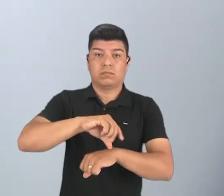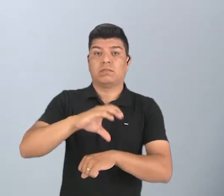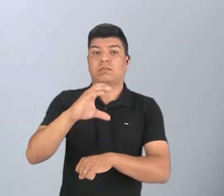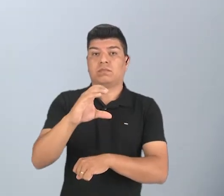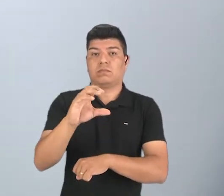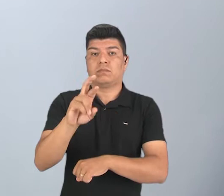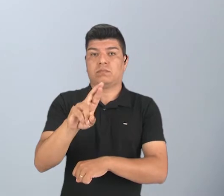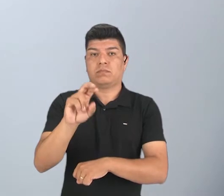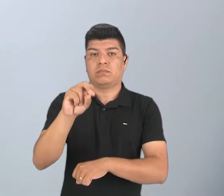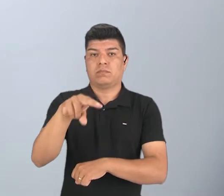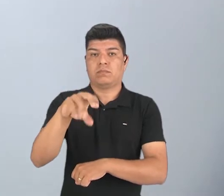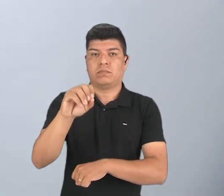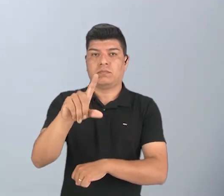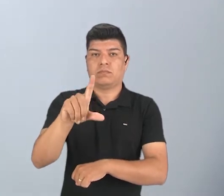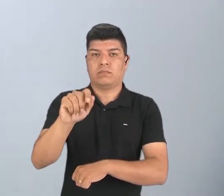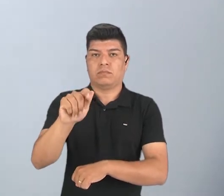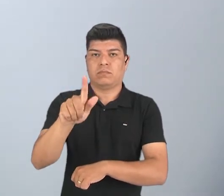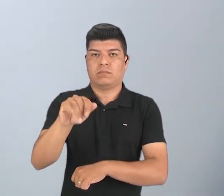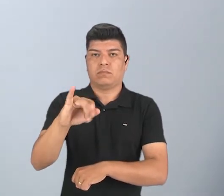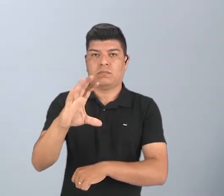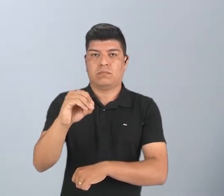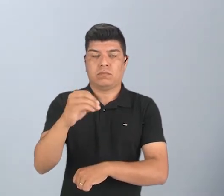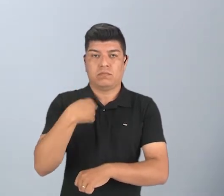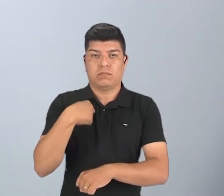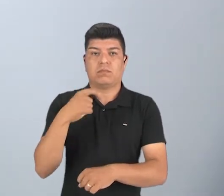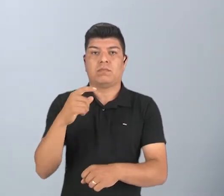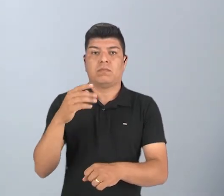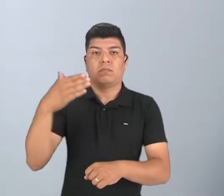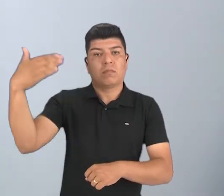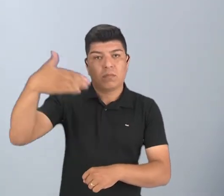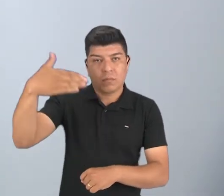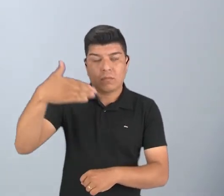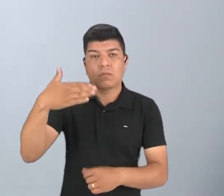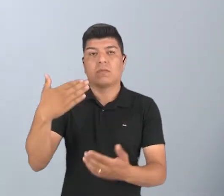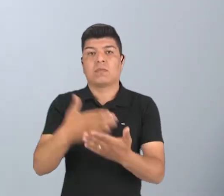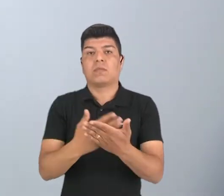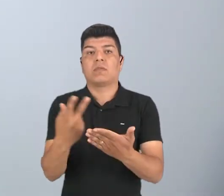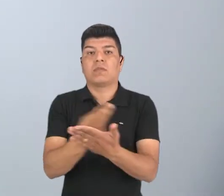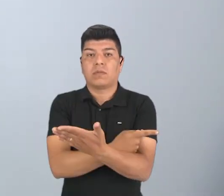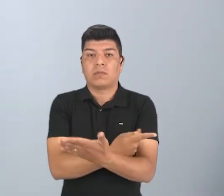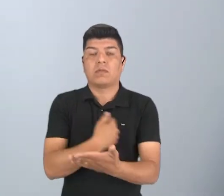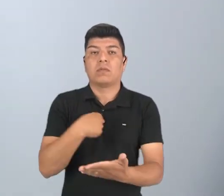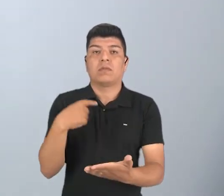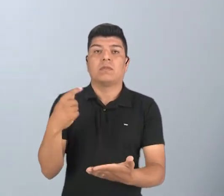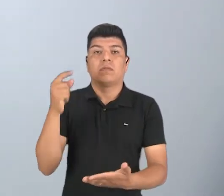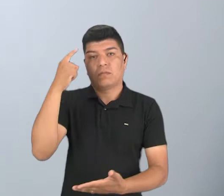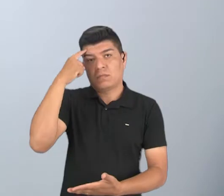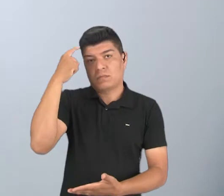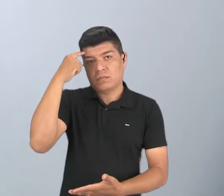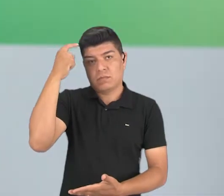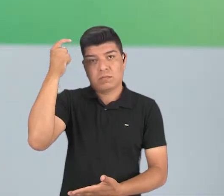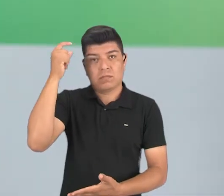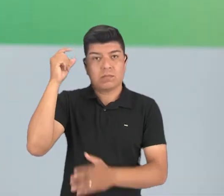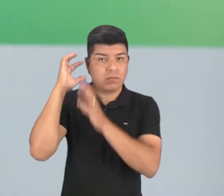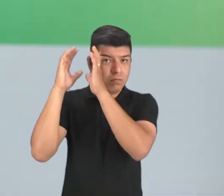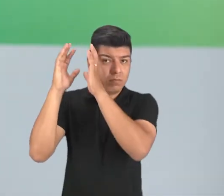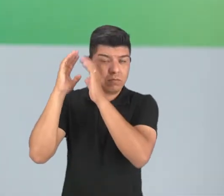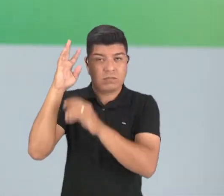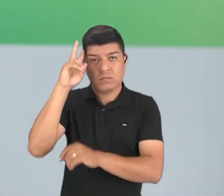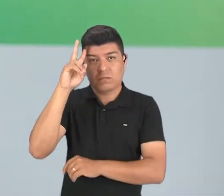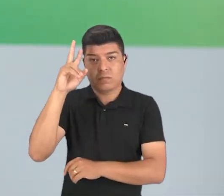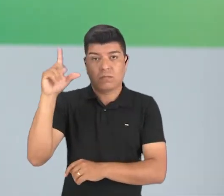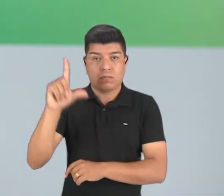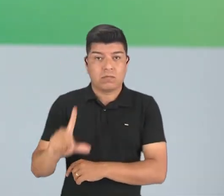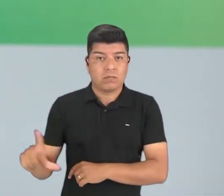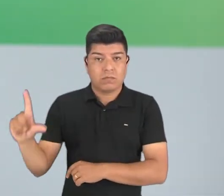uma sequência lógica de fatos. O que é que vai acontecer na nossa memória literária? Nós teremos